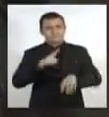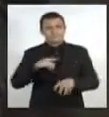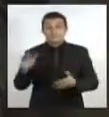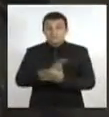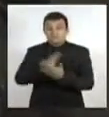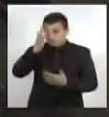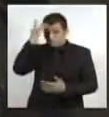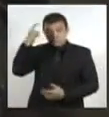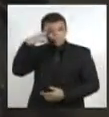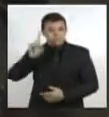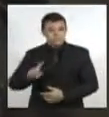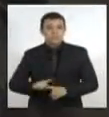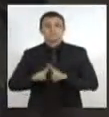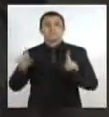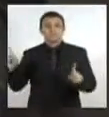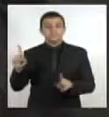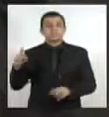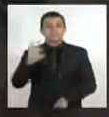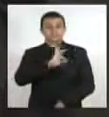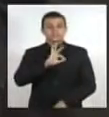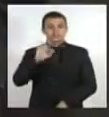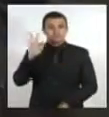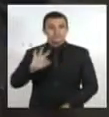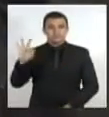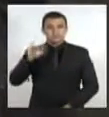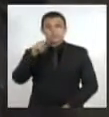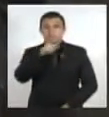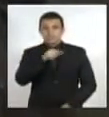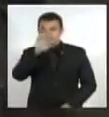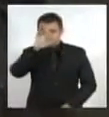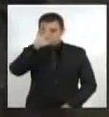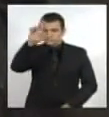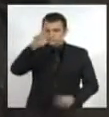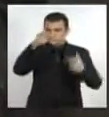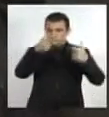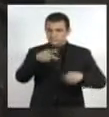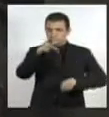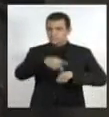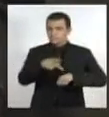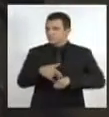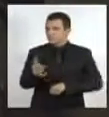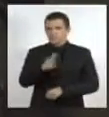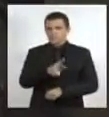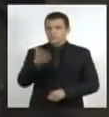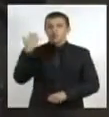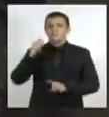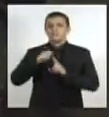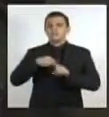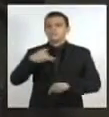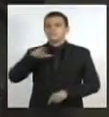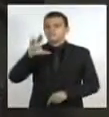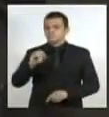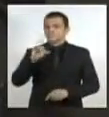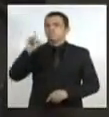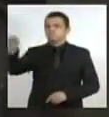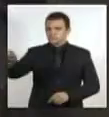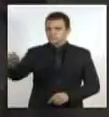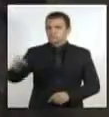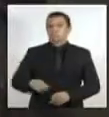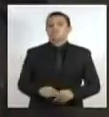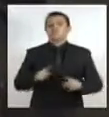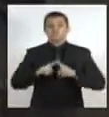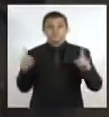disso, mas a Força Nacional já não está mais no sistema penitenciário de Pedrinhas desde março deste ano. E mesmo com a saída da